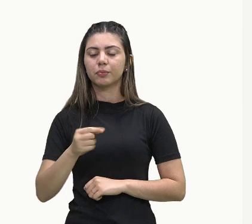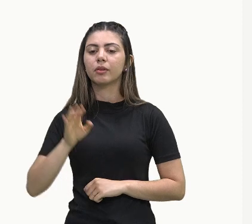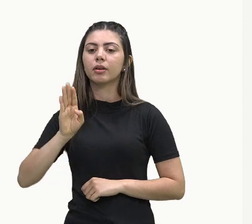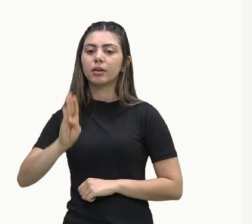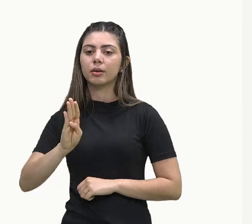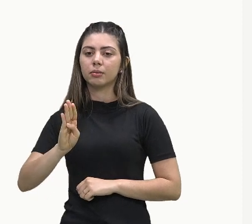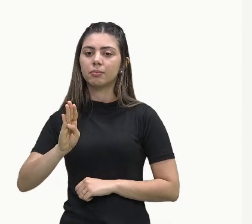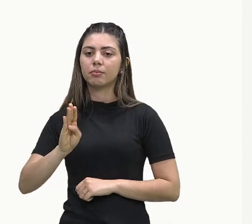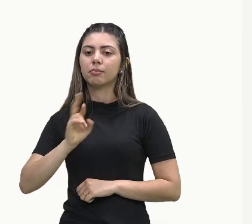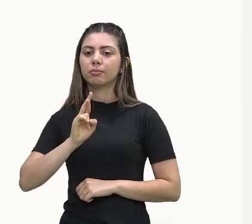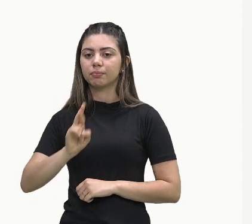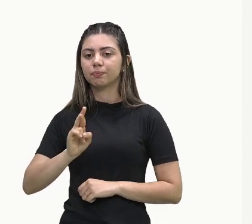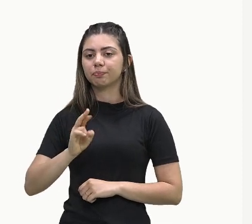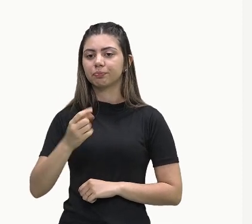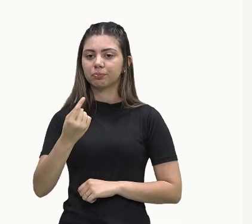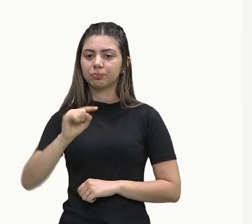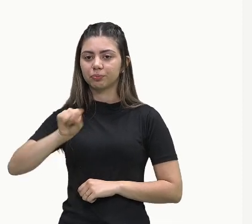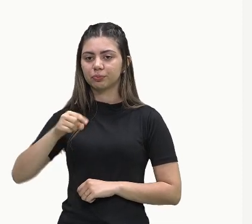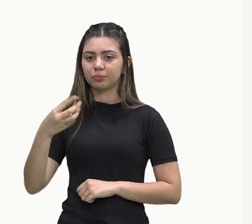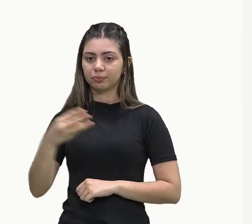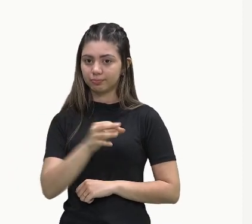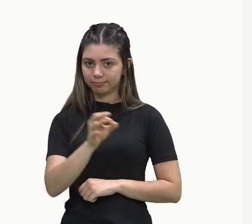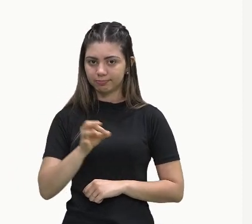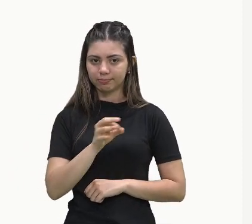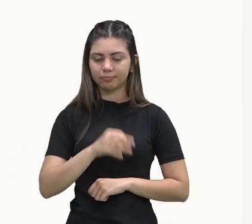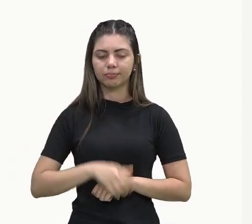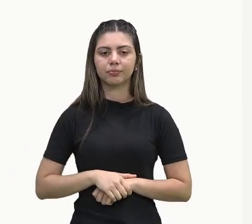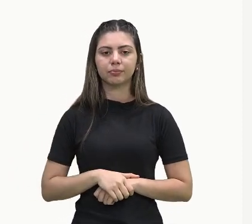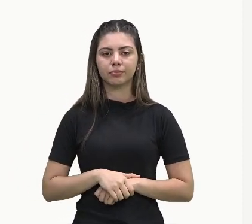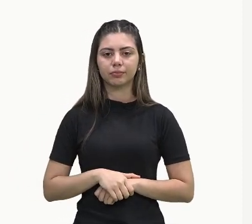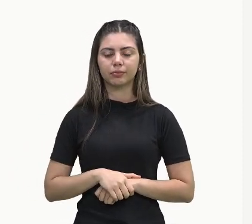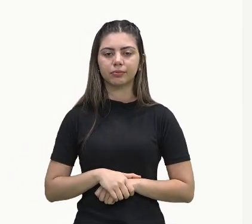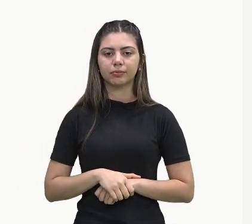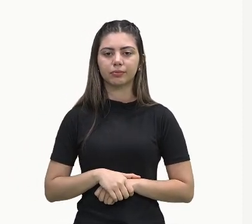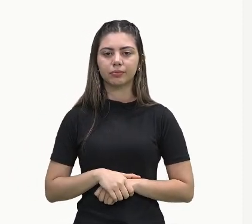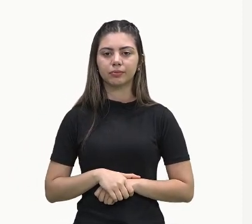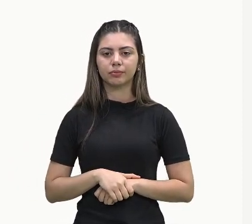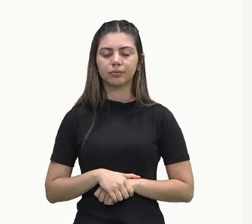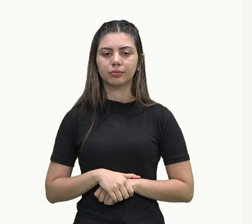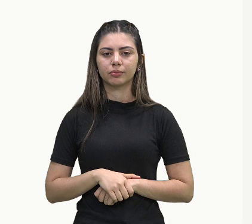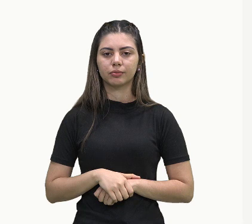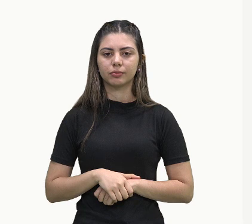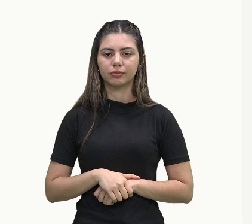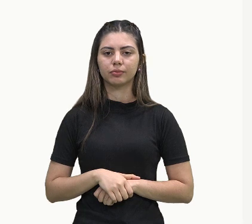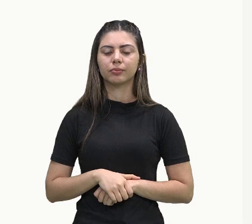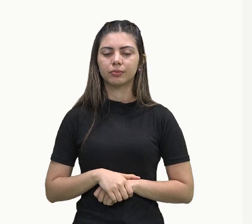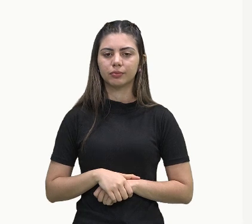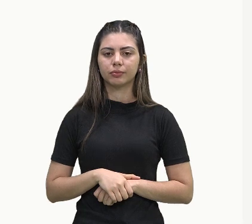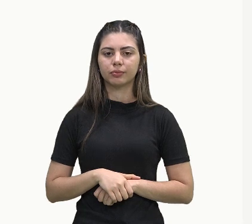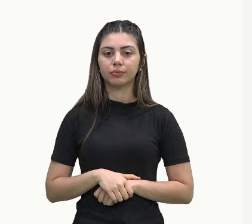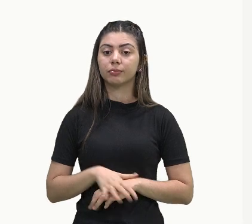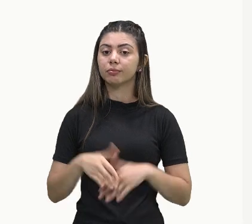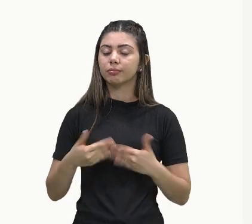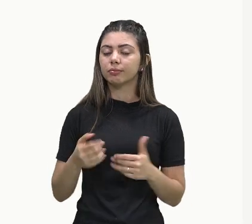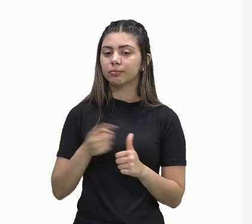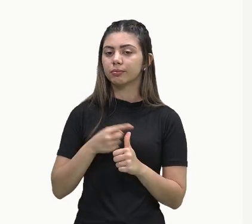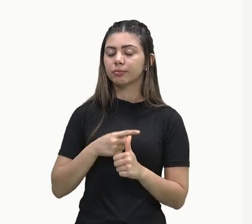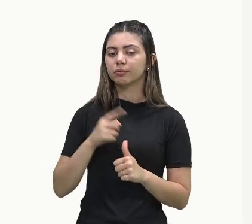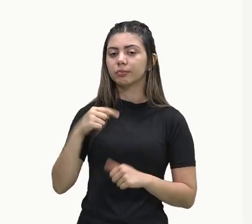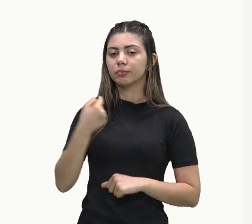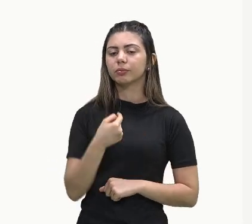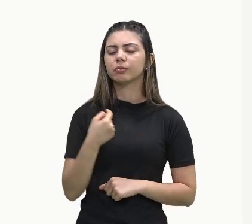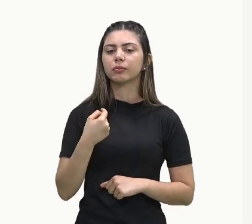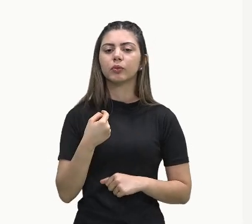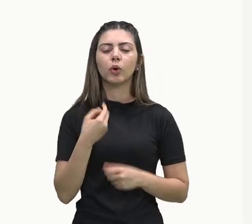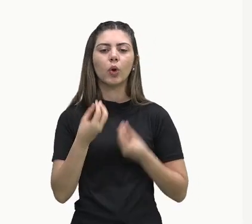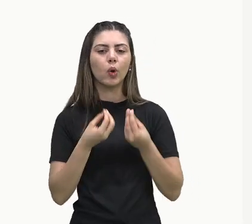= 1 e 3 correto muito bem então então primeira coisa né Vamos determinar